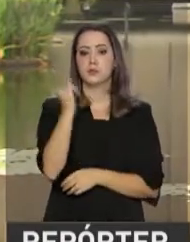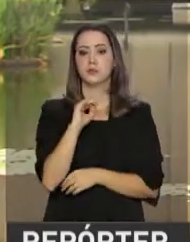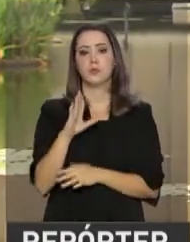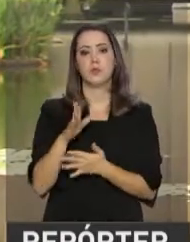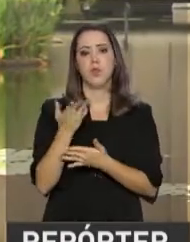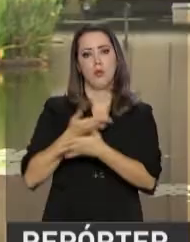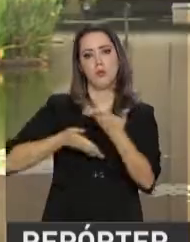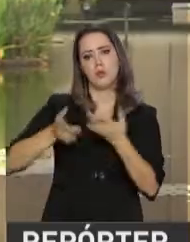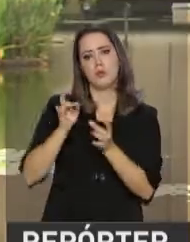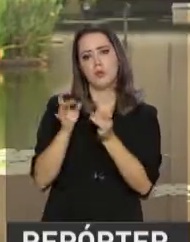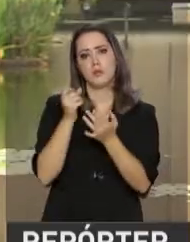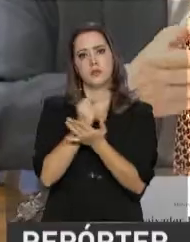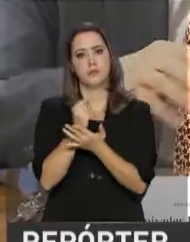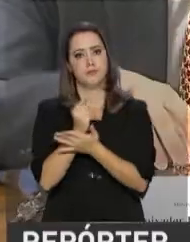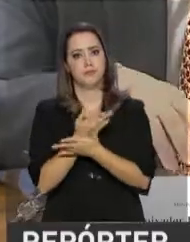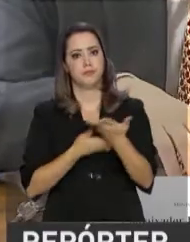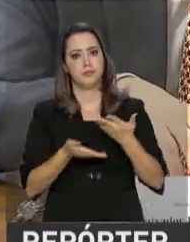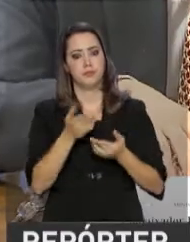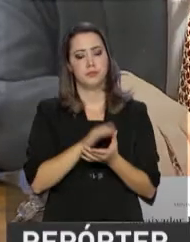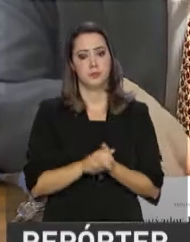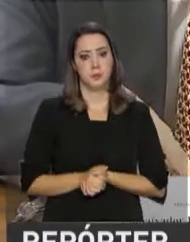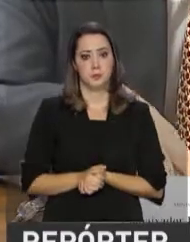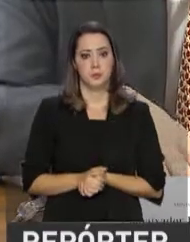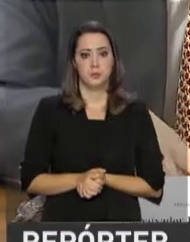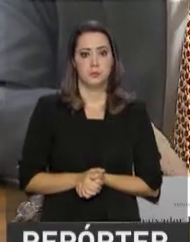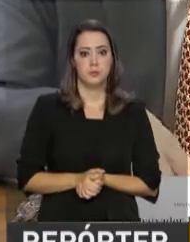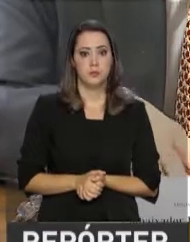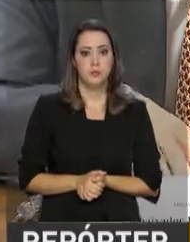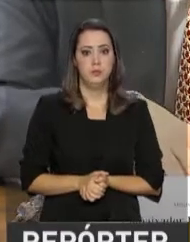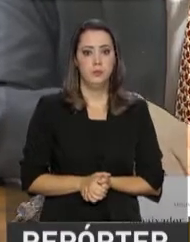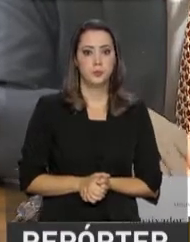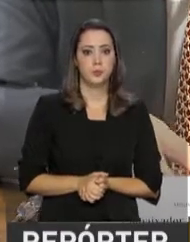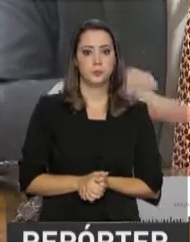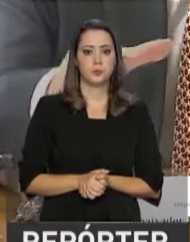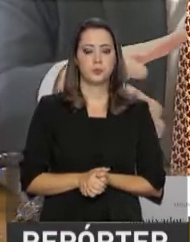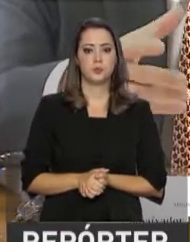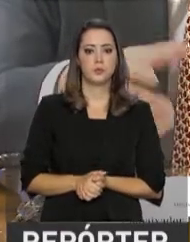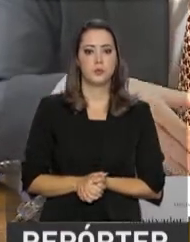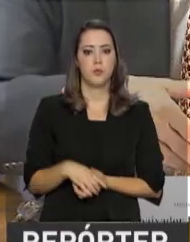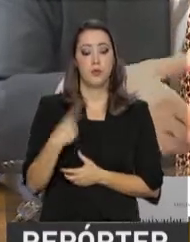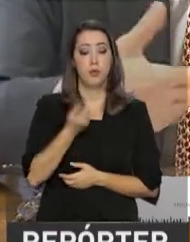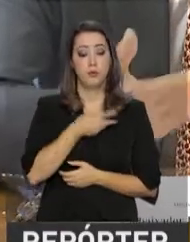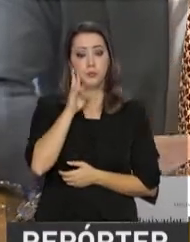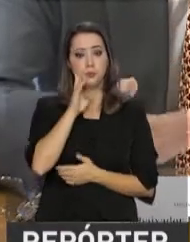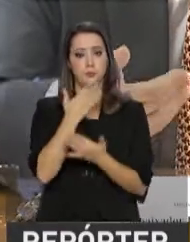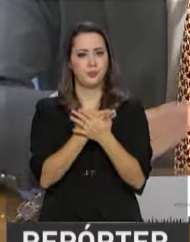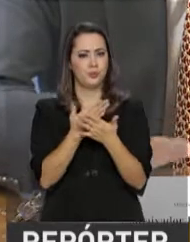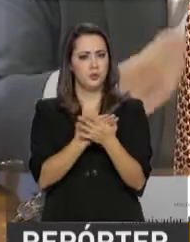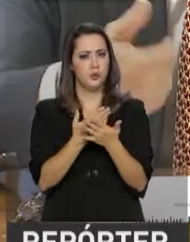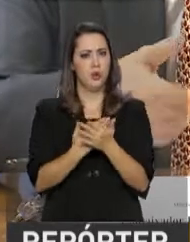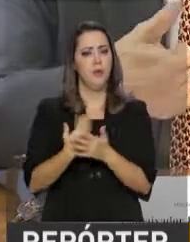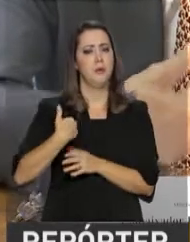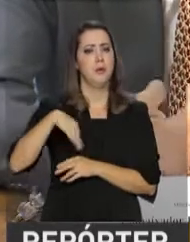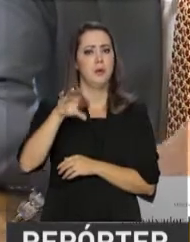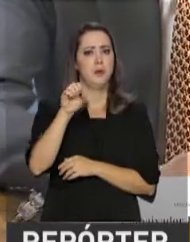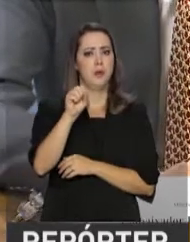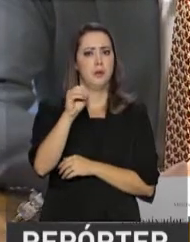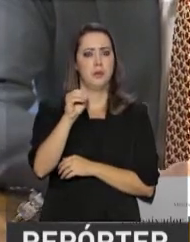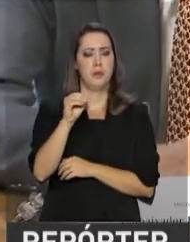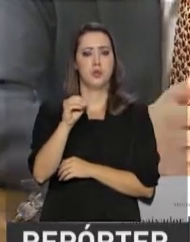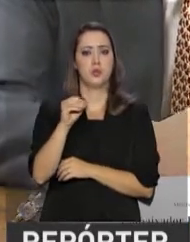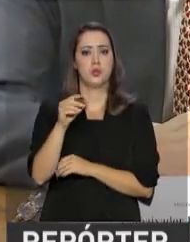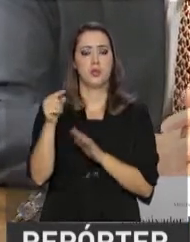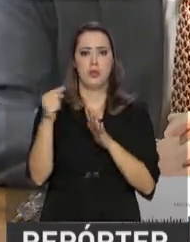para as transações comerciais. Se examinaram uma série de medidas, mais de 80 medidas restritivas